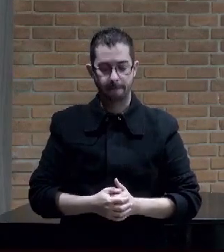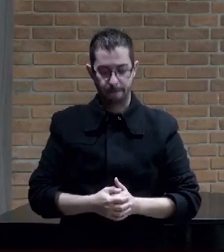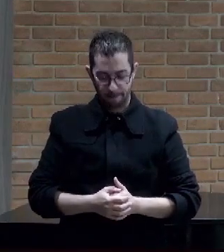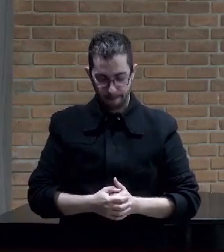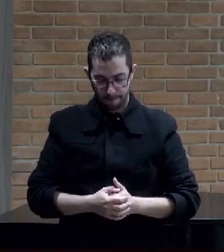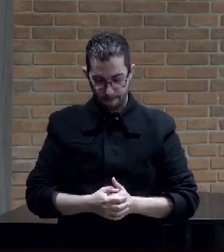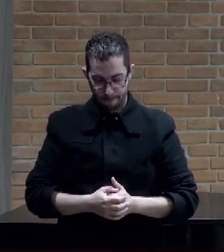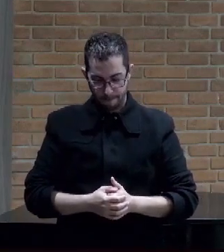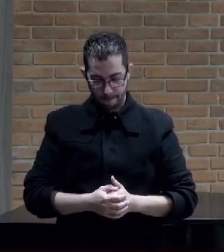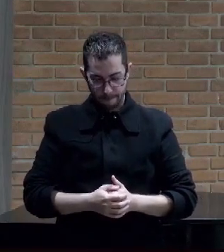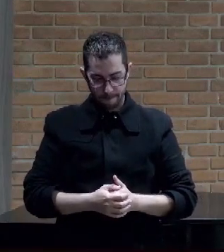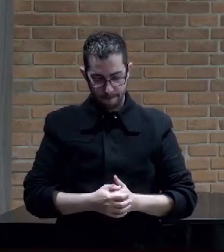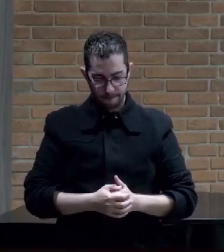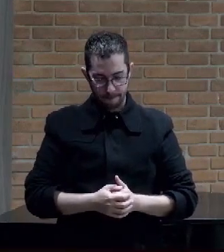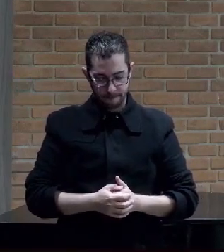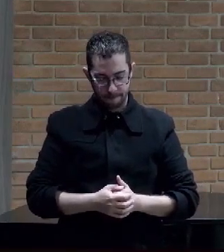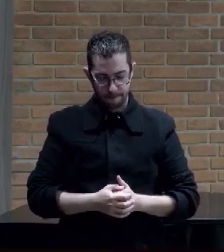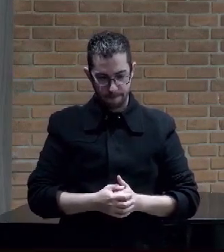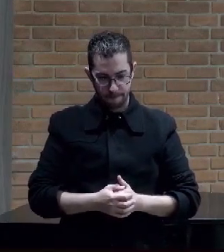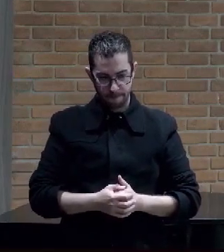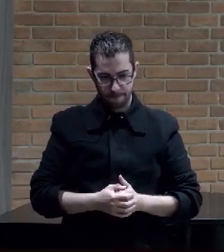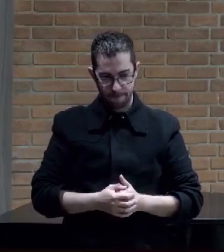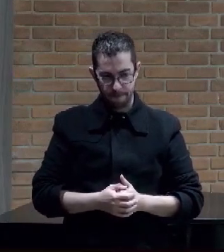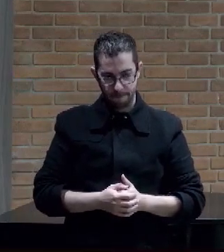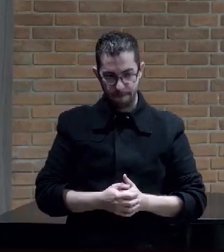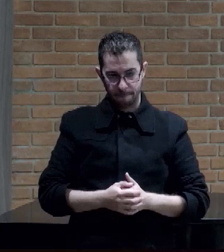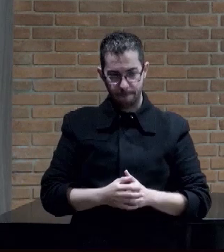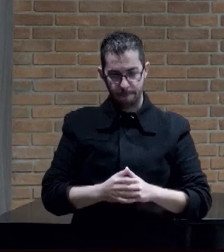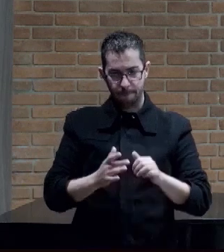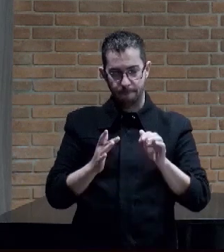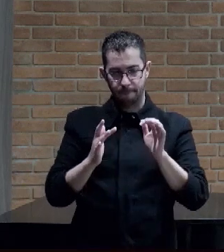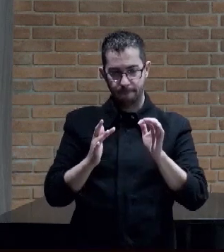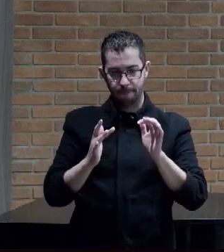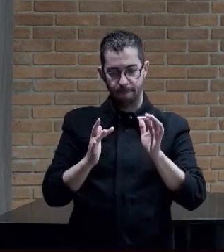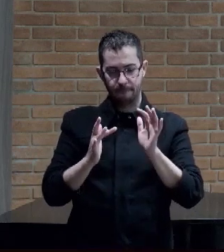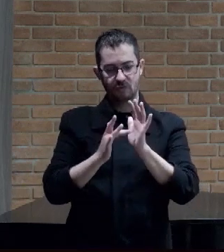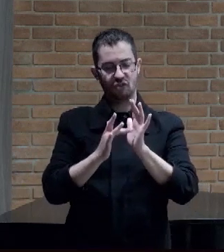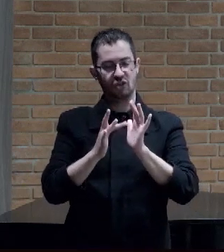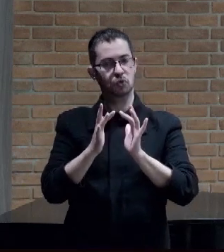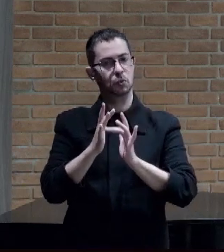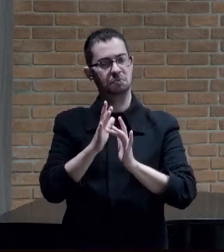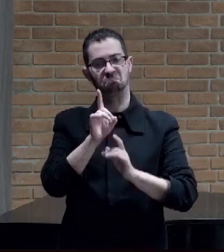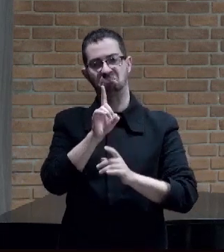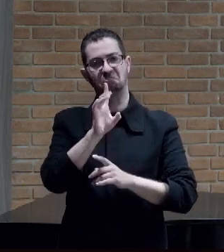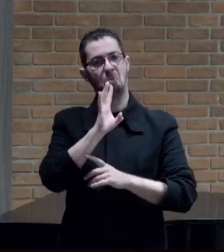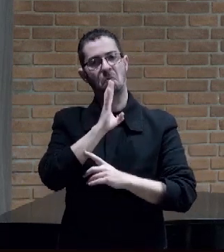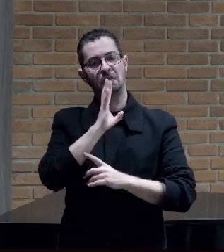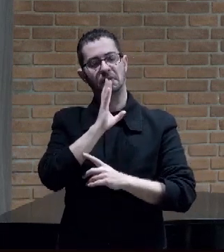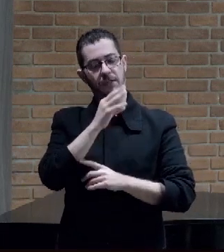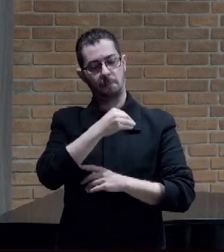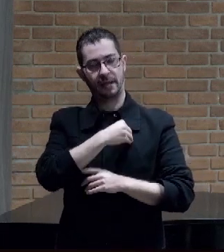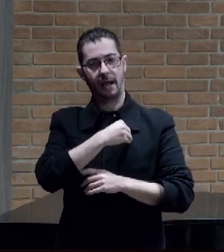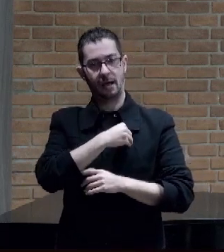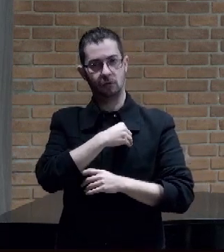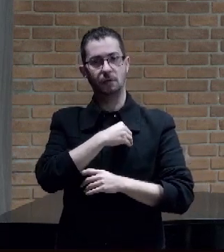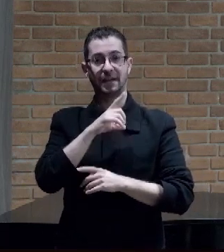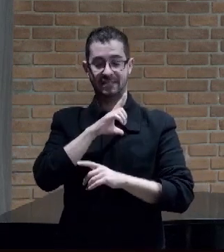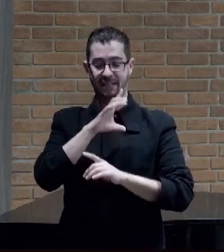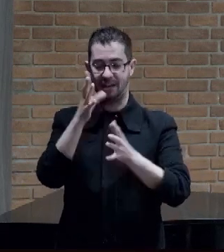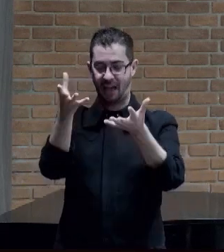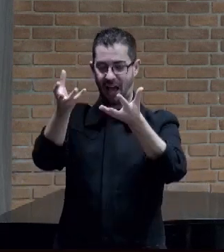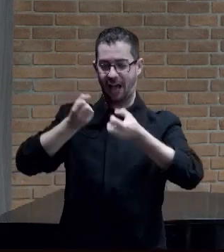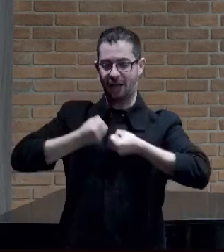Aquele que não conheceu o pecado, ele o fez pecado por nós, para que nele fôssemos